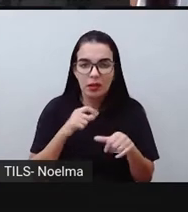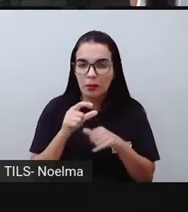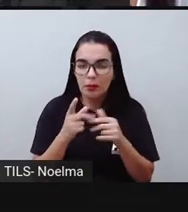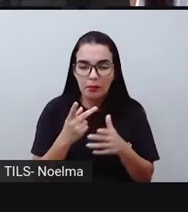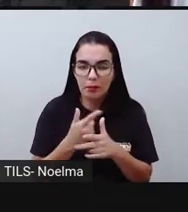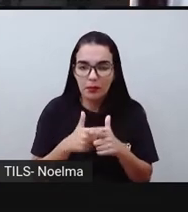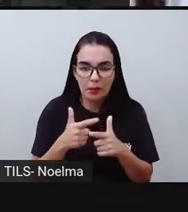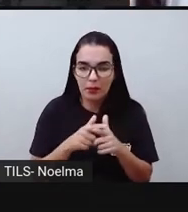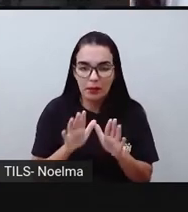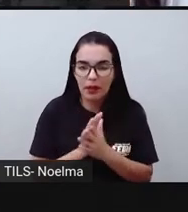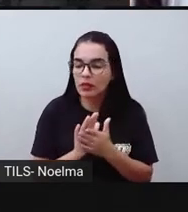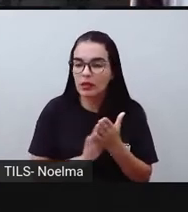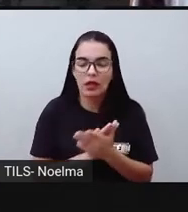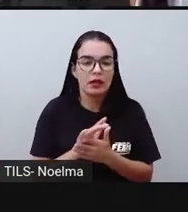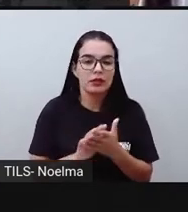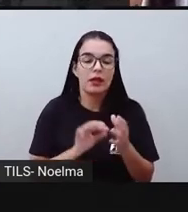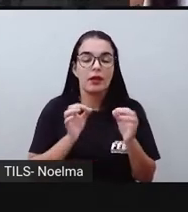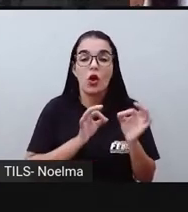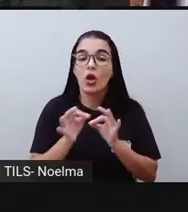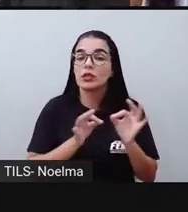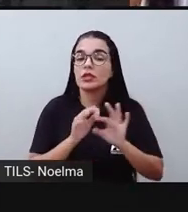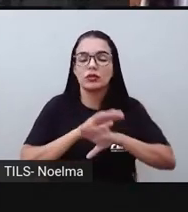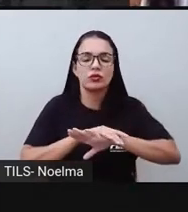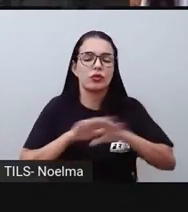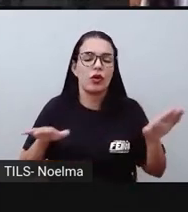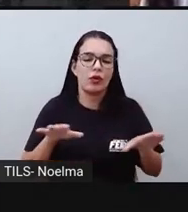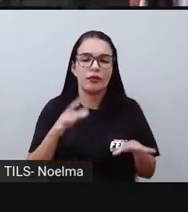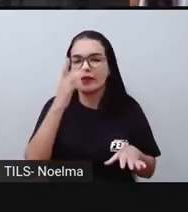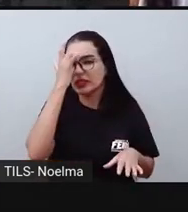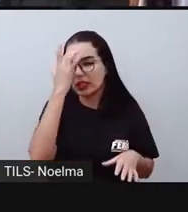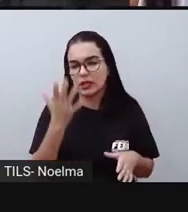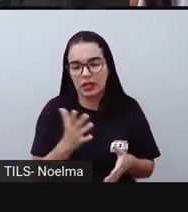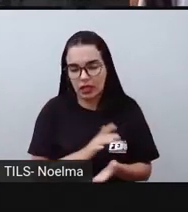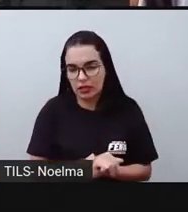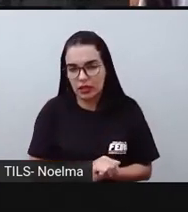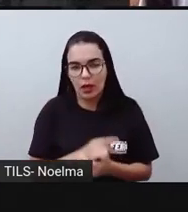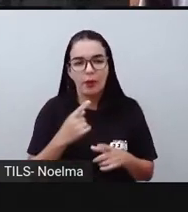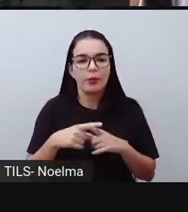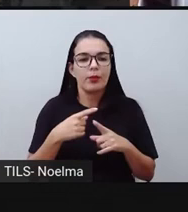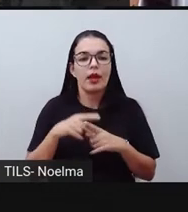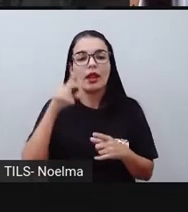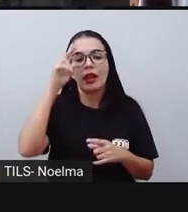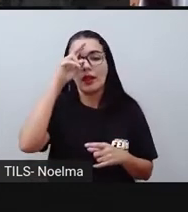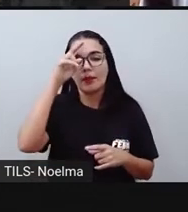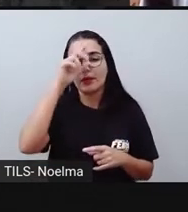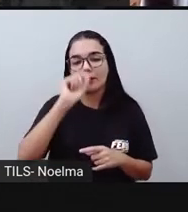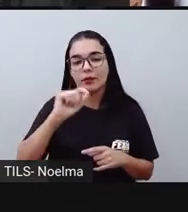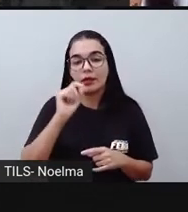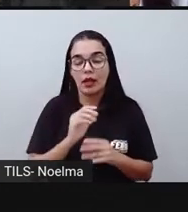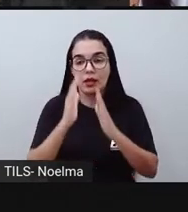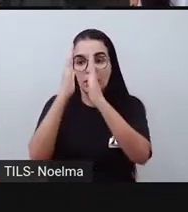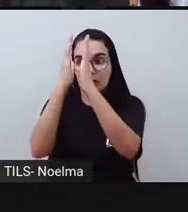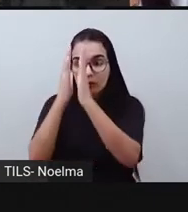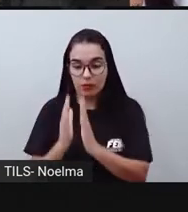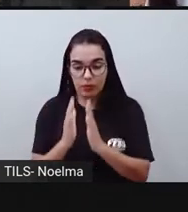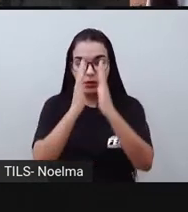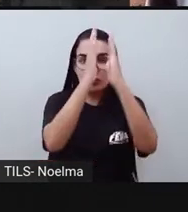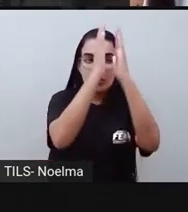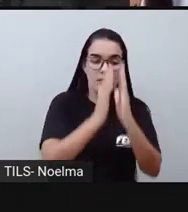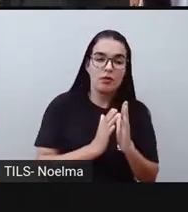vai facilitar a nossa organização, certo? Lembrando aí, ó, que a gente precisa, né, observar